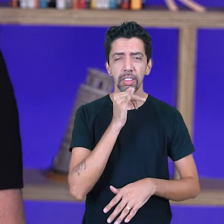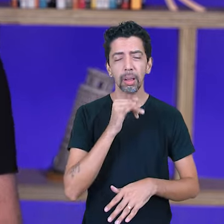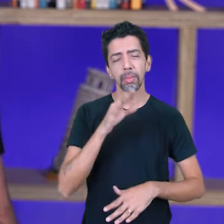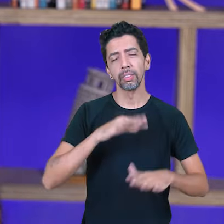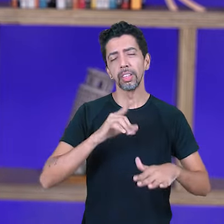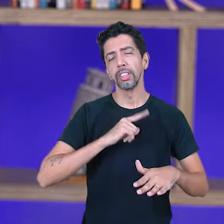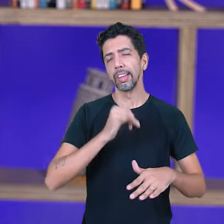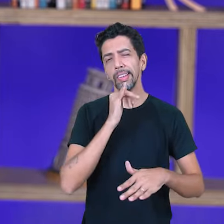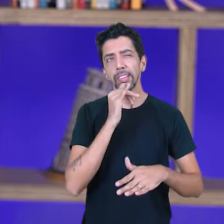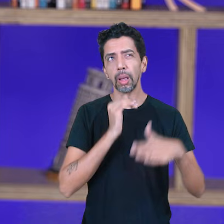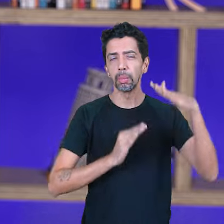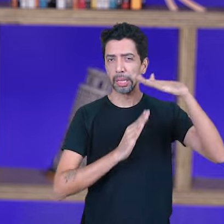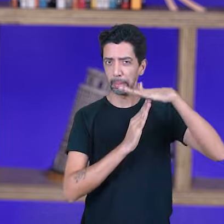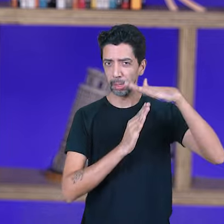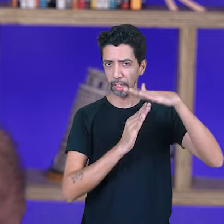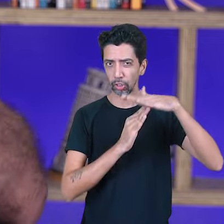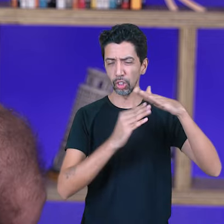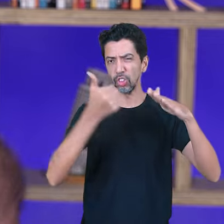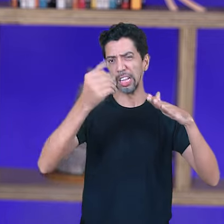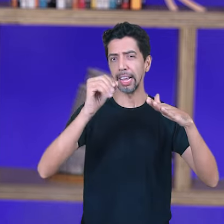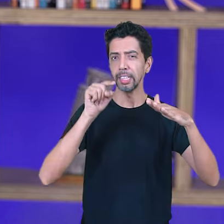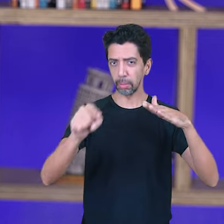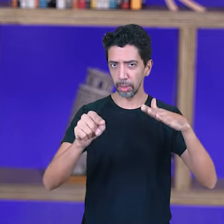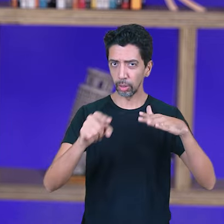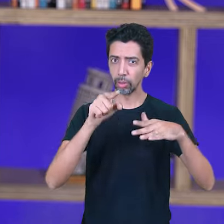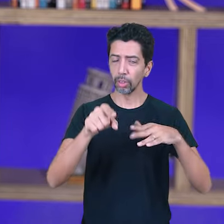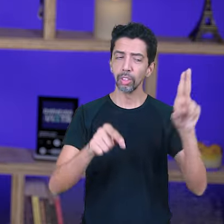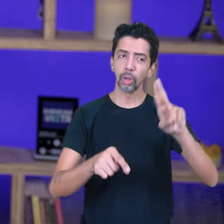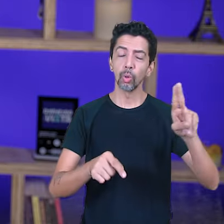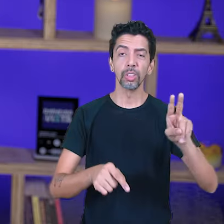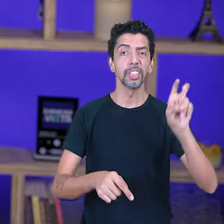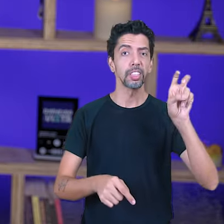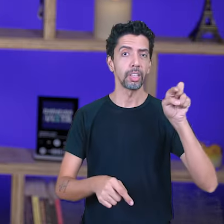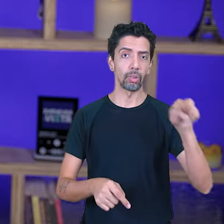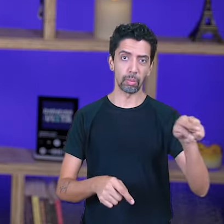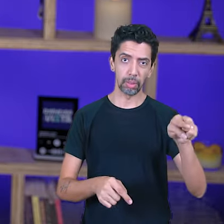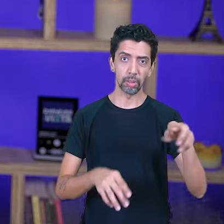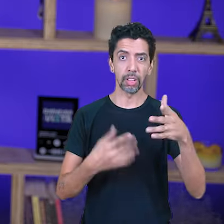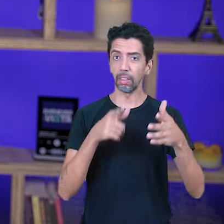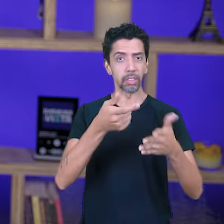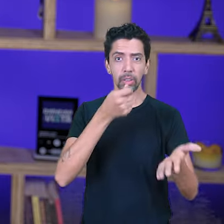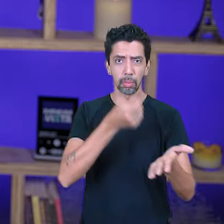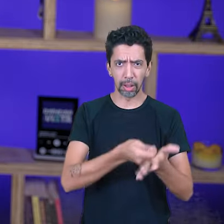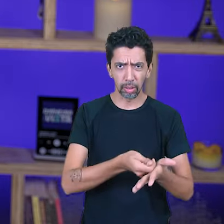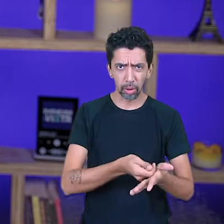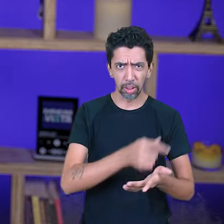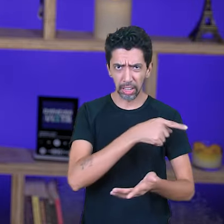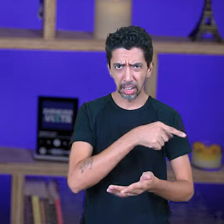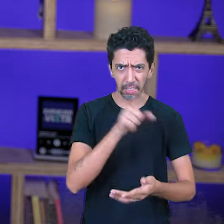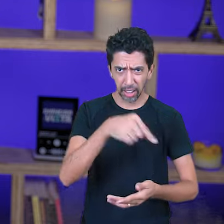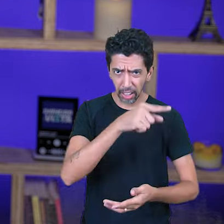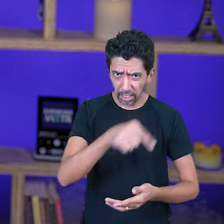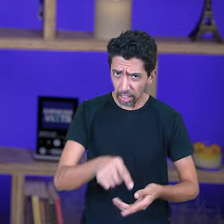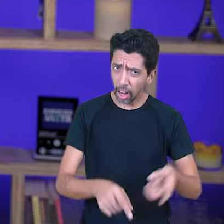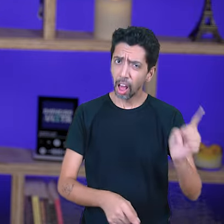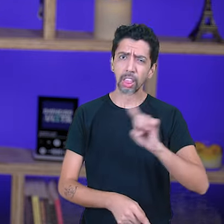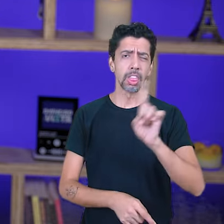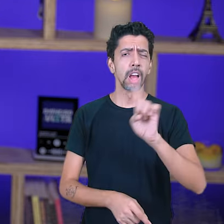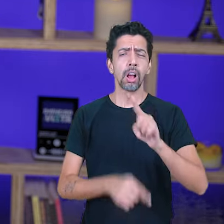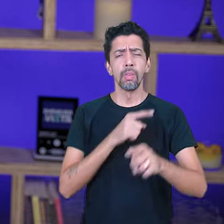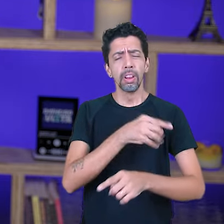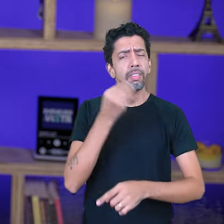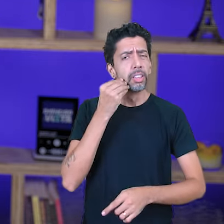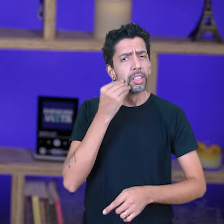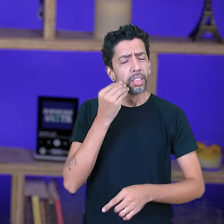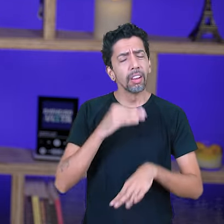10.000 eu usei 5.000 fiquei na adimplente ele não vai cancelar imediatamente Ele vai tentar fazer com que você busque aí a